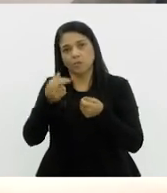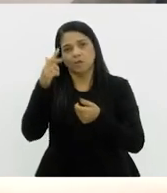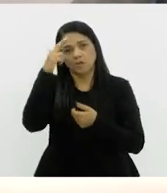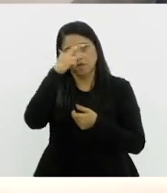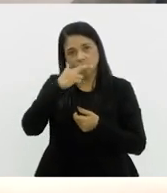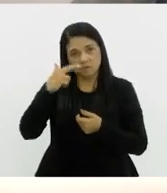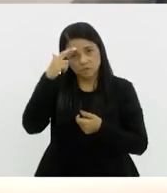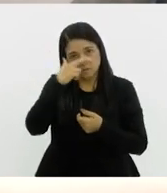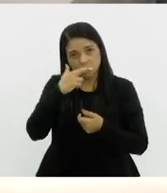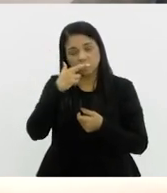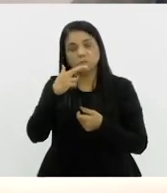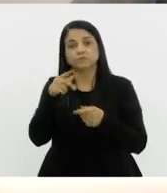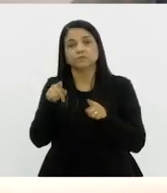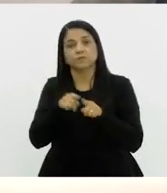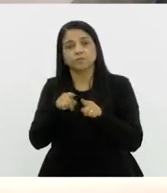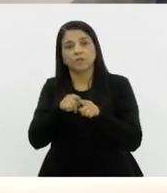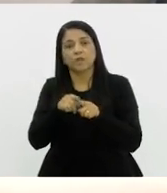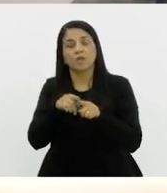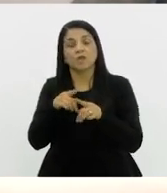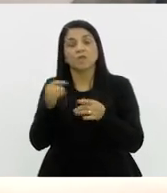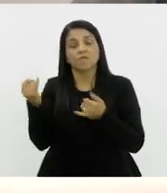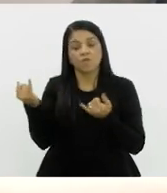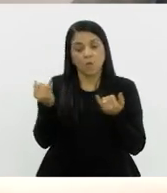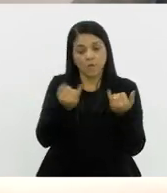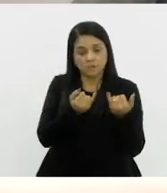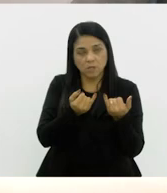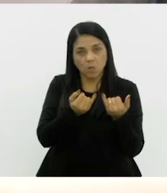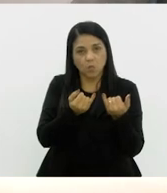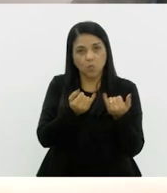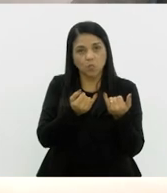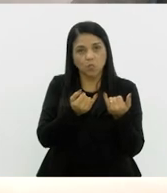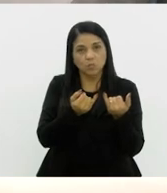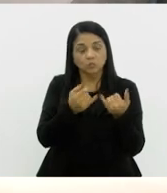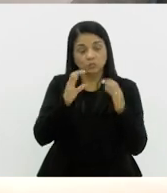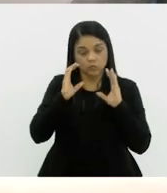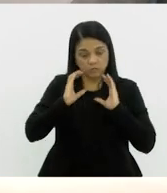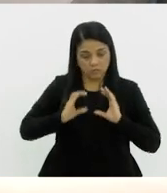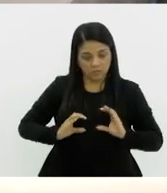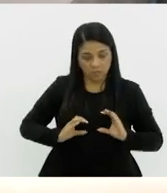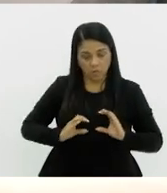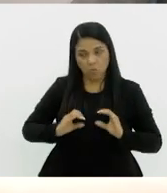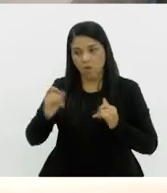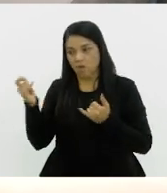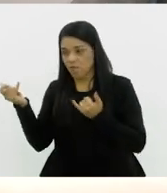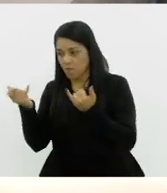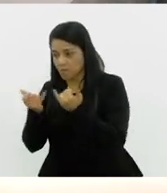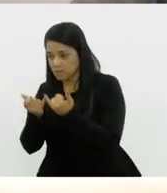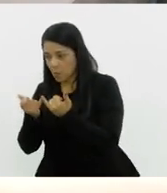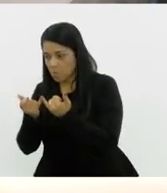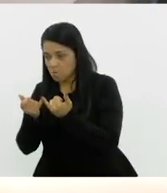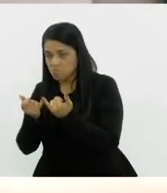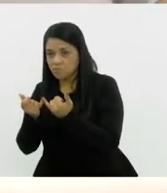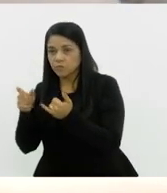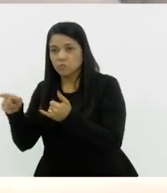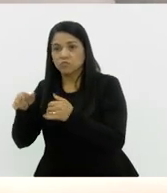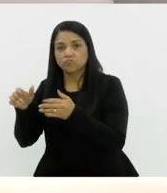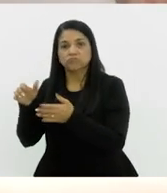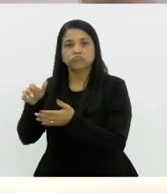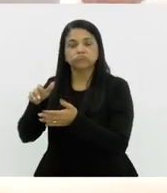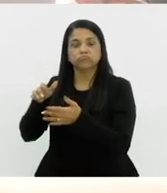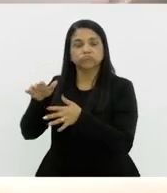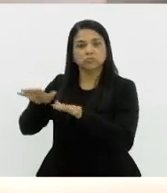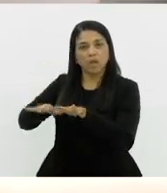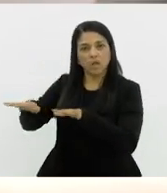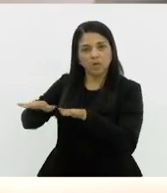fiscalização. Um deles é cruzar a informação de um cidadão com a informação de lá, que vem de Jacarepaguá, e com a ação